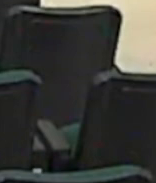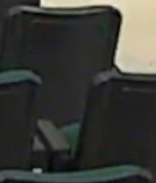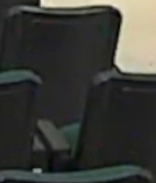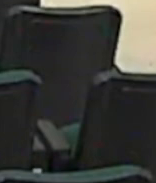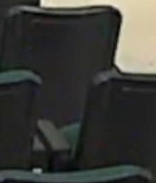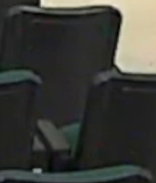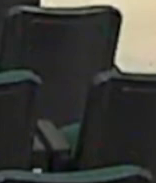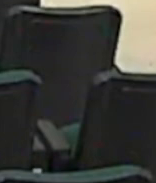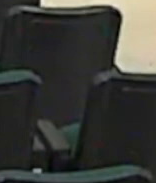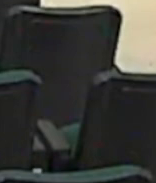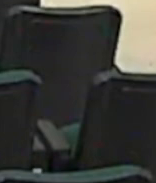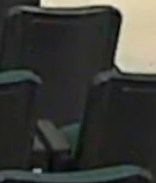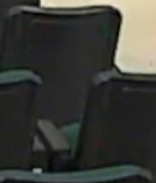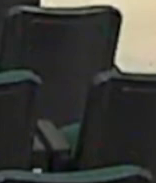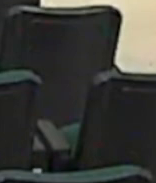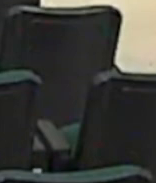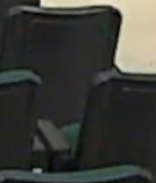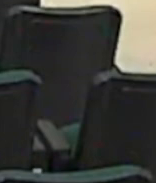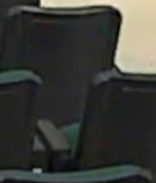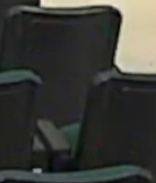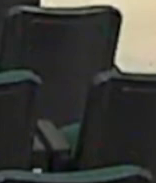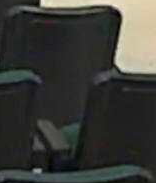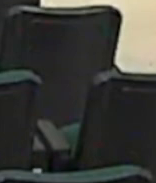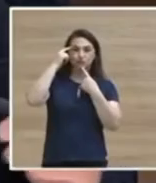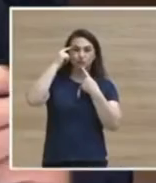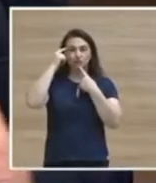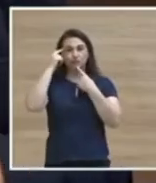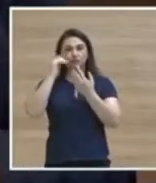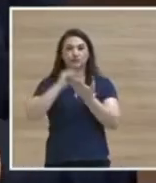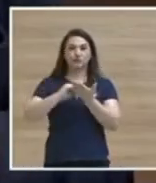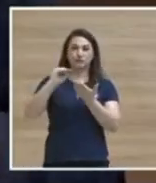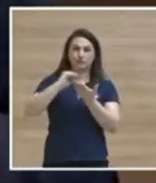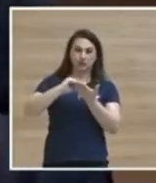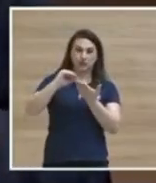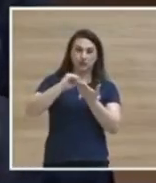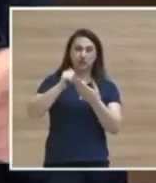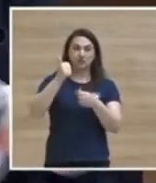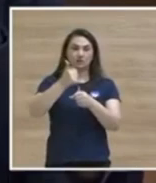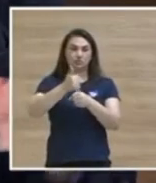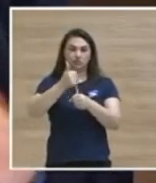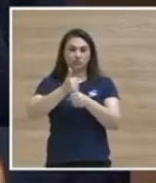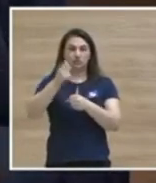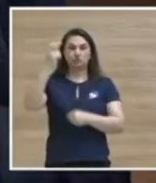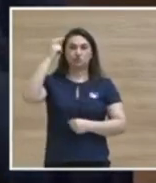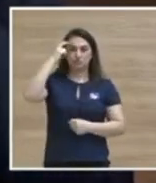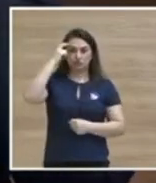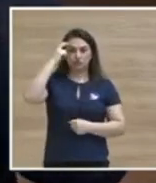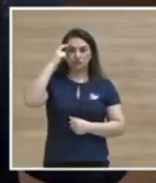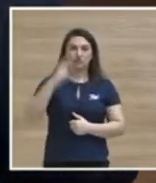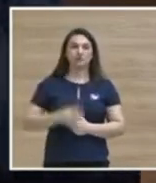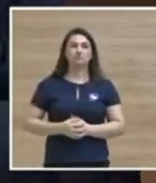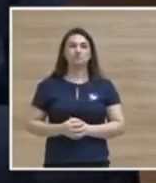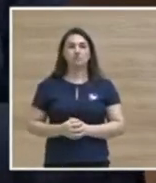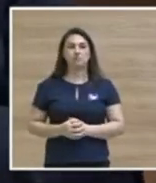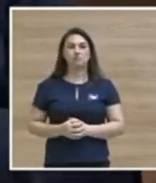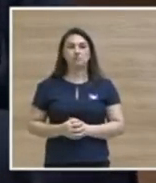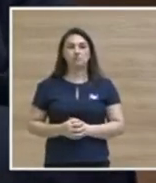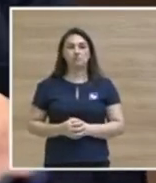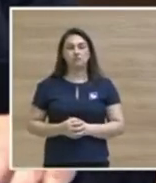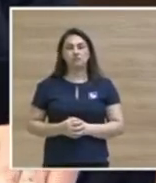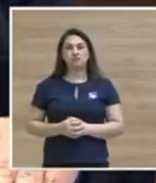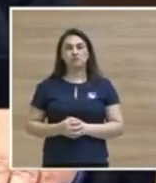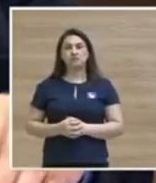na sessão realizada nesta quarta-feira o vereador pediu novamente a palavra para falar sobre o assunto